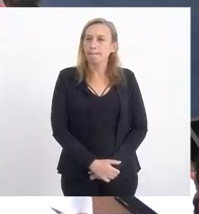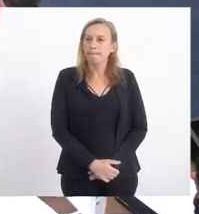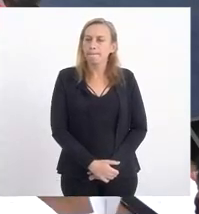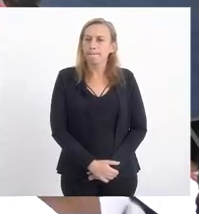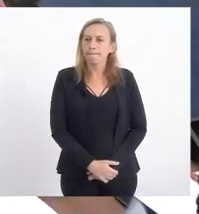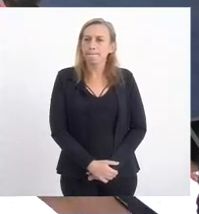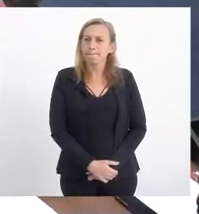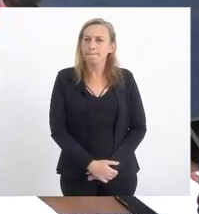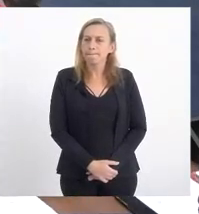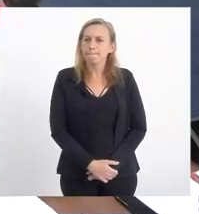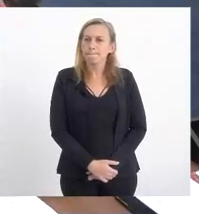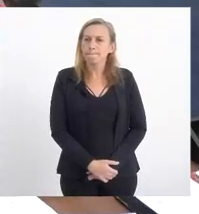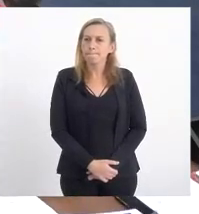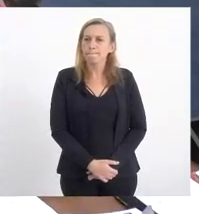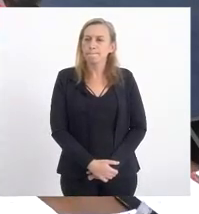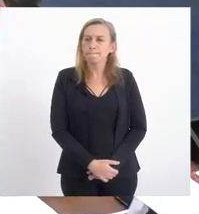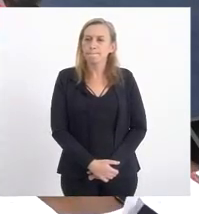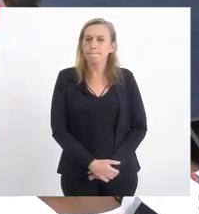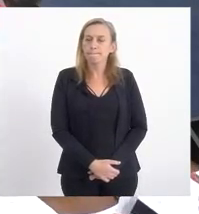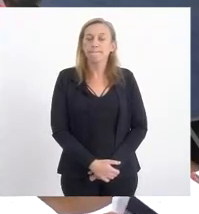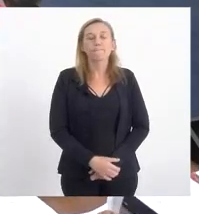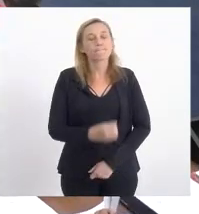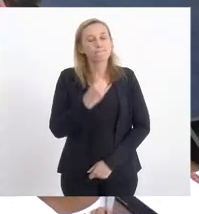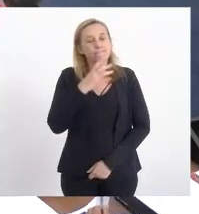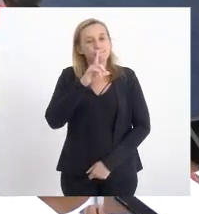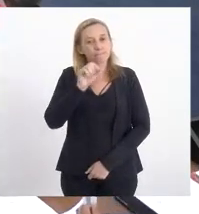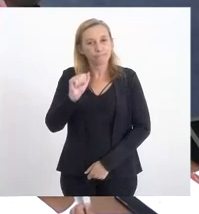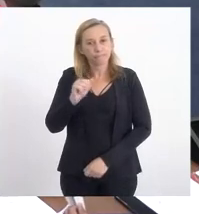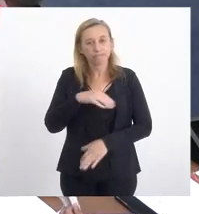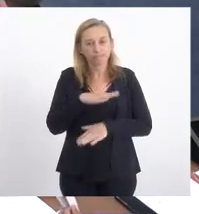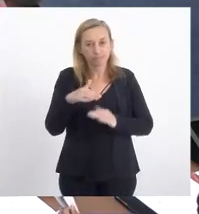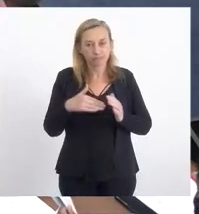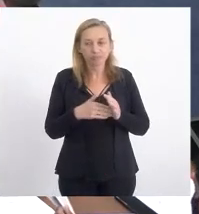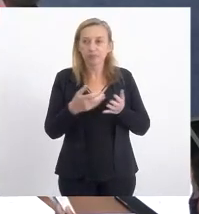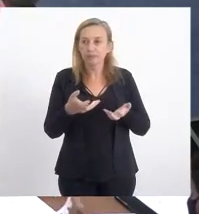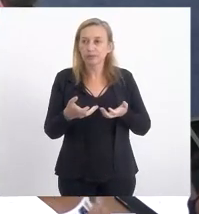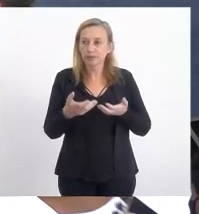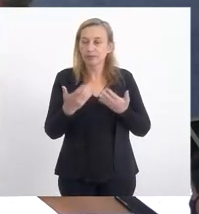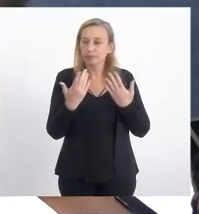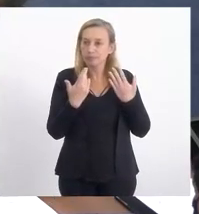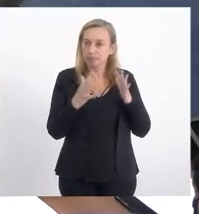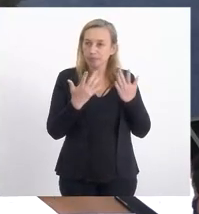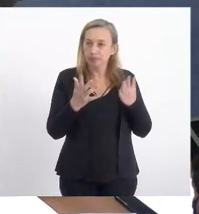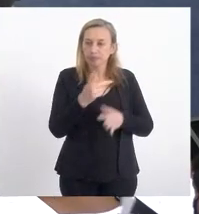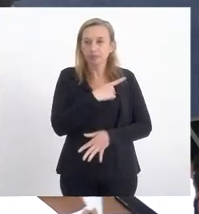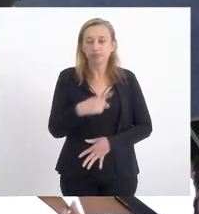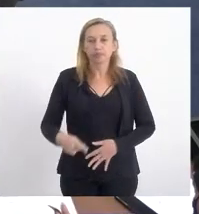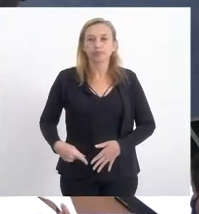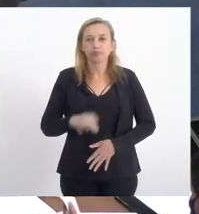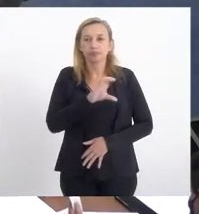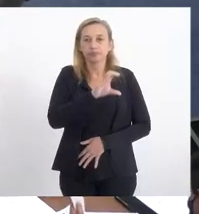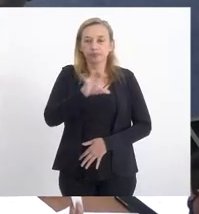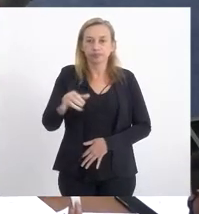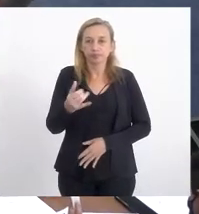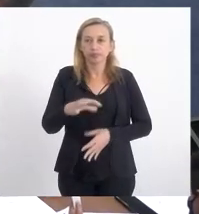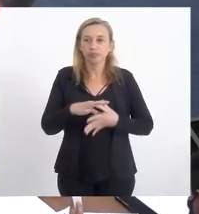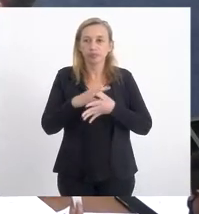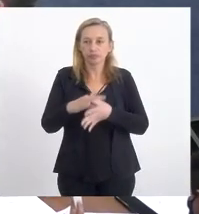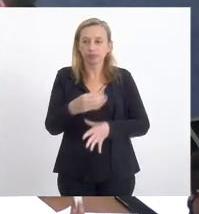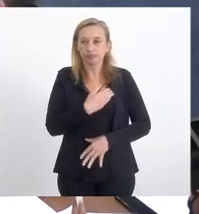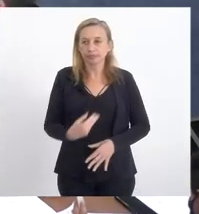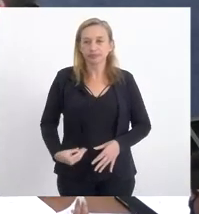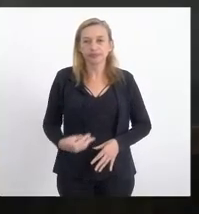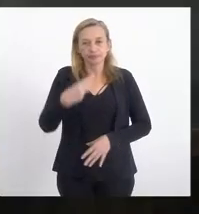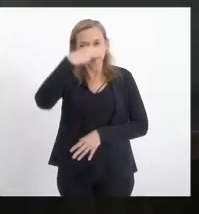silêncio Oi bom dia a todos eu quero saudarem somente o presidente da ccj Líder do governo mais